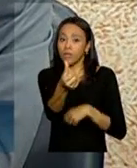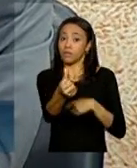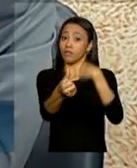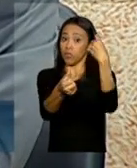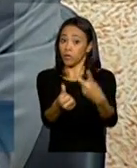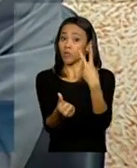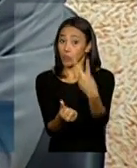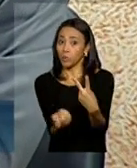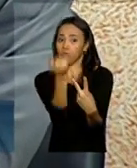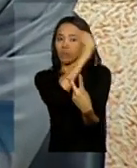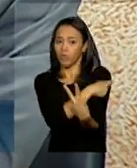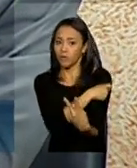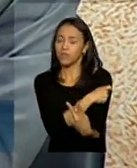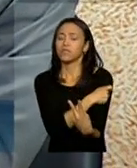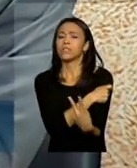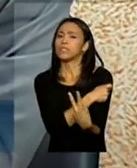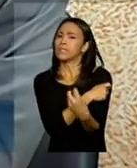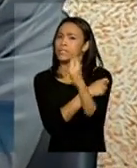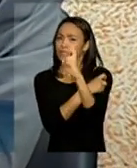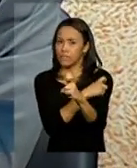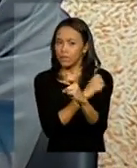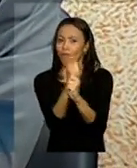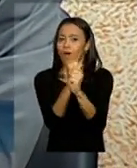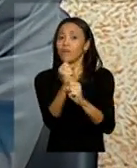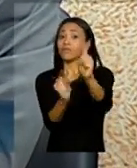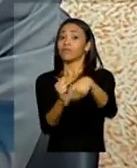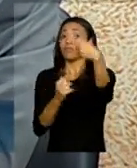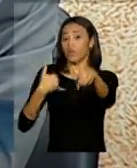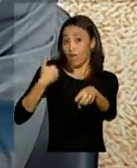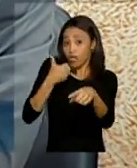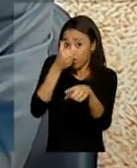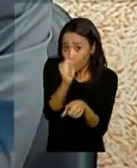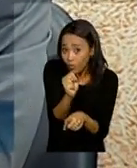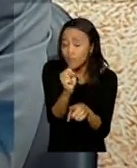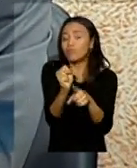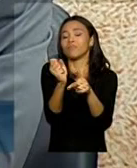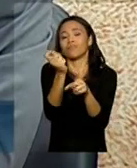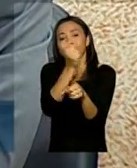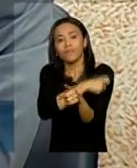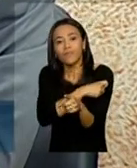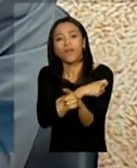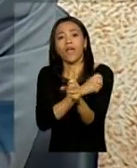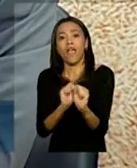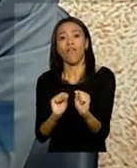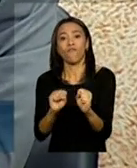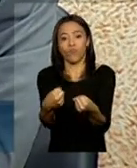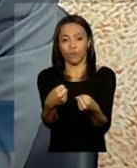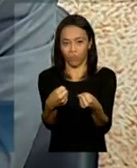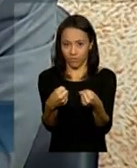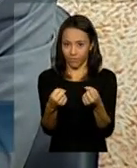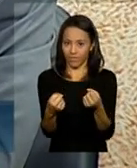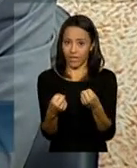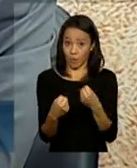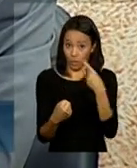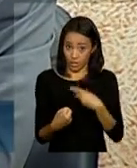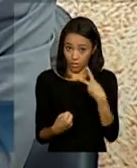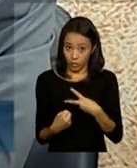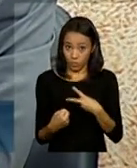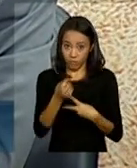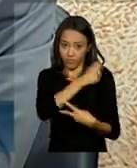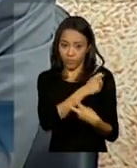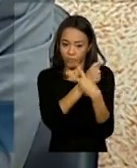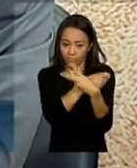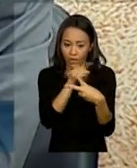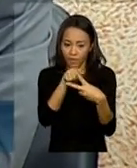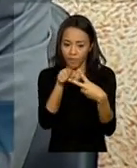depois e depois 5 anos depois quando ela tiver 18 anos ela deve tomar dose de reforço com essas duas primeiras doses ela